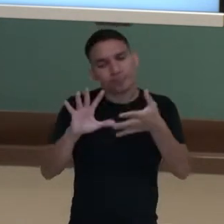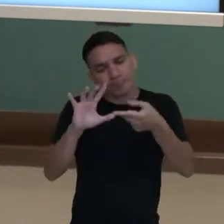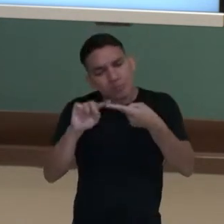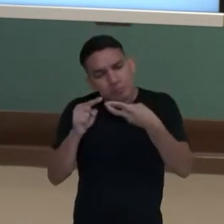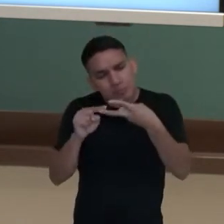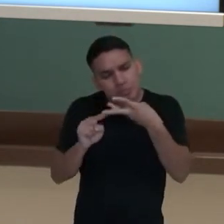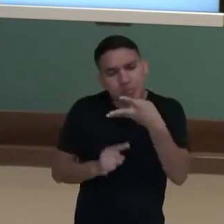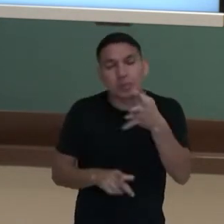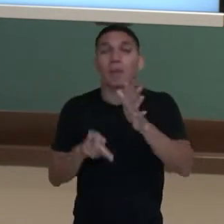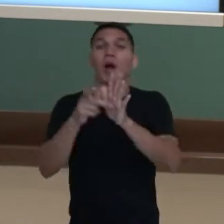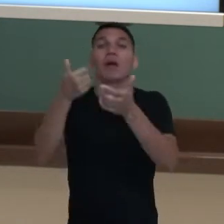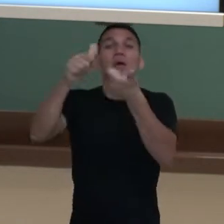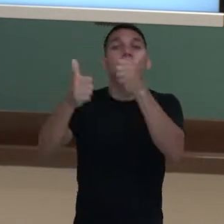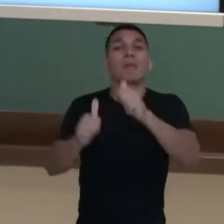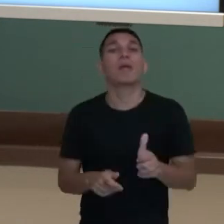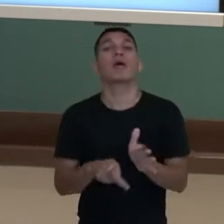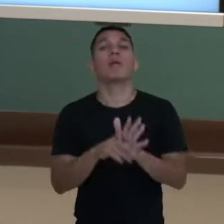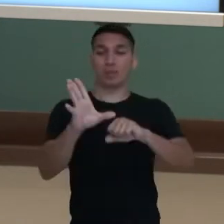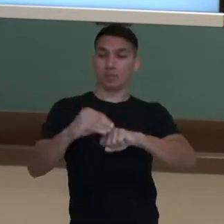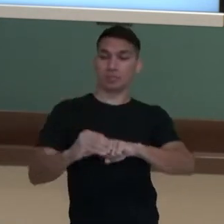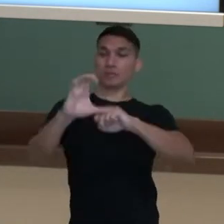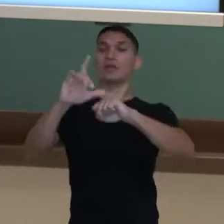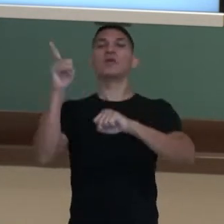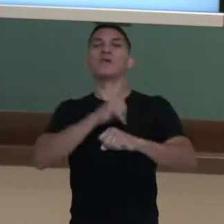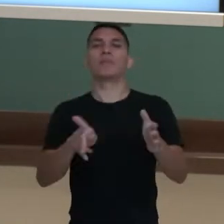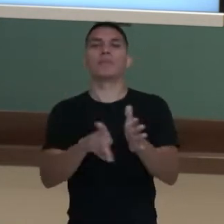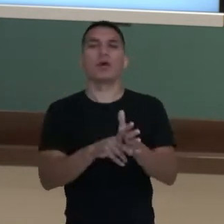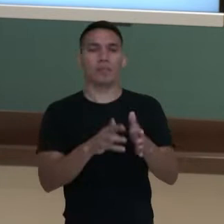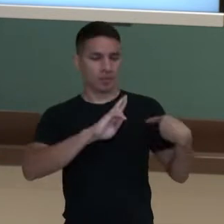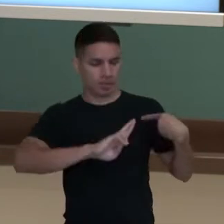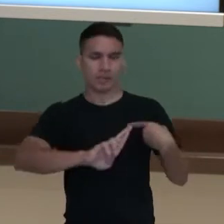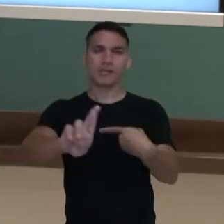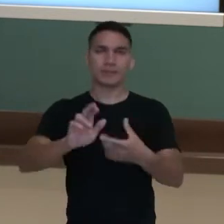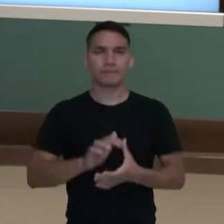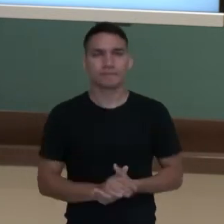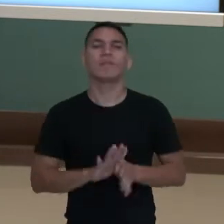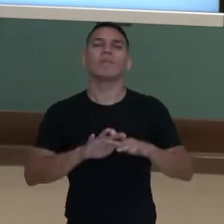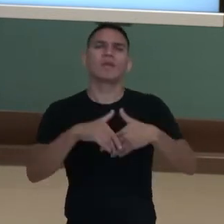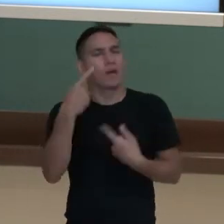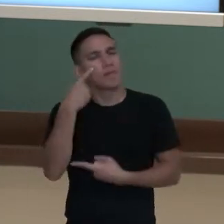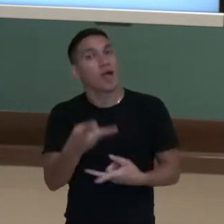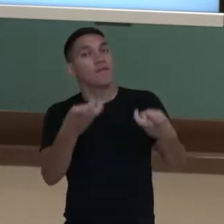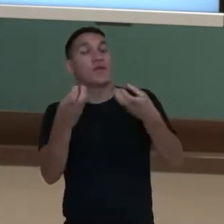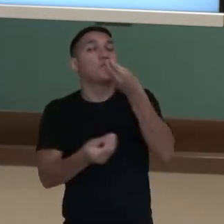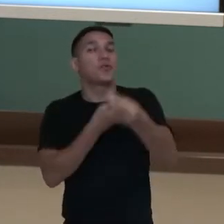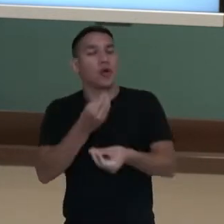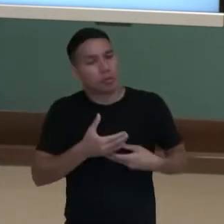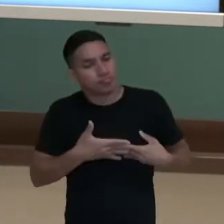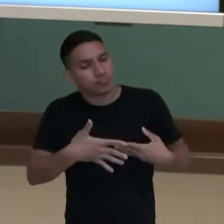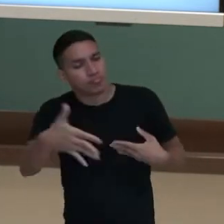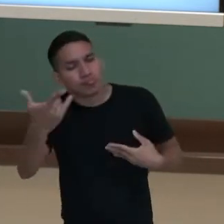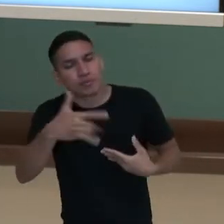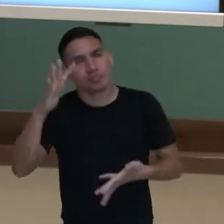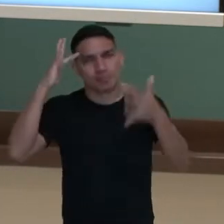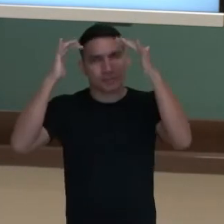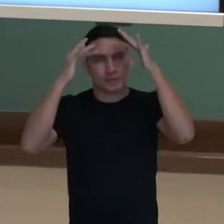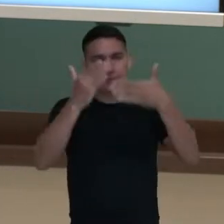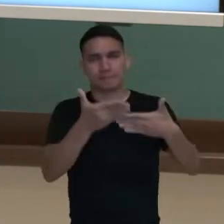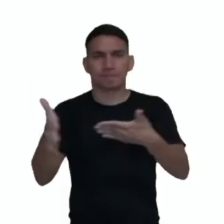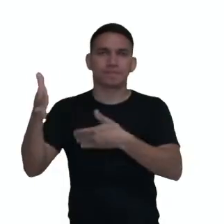racionais num conhecimento que é religioso. Vamos ver como que eles pensaram isso ao longo da história.